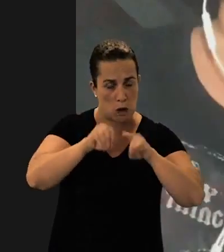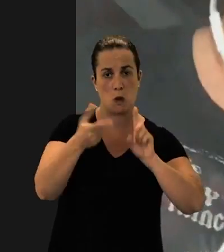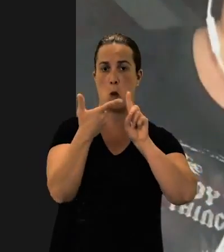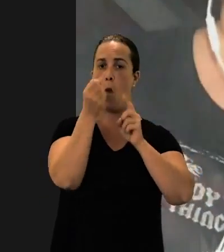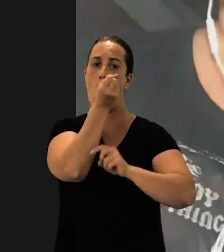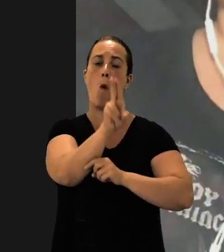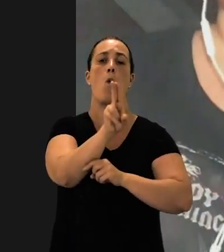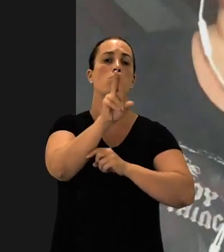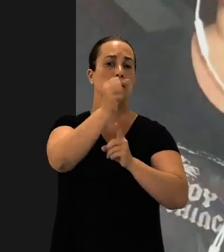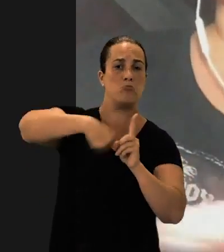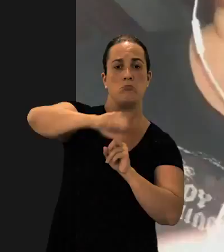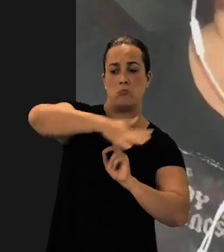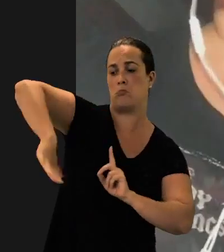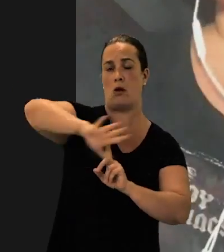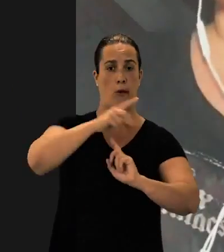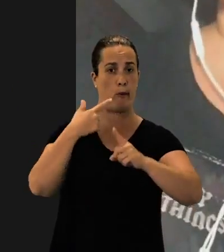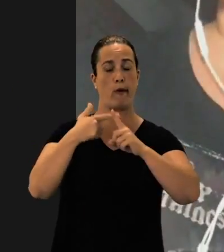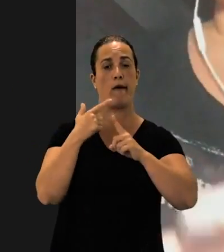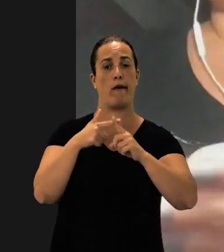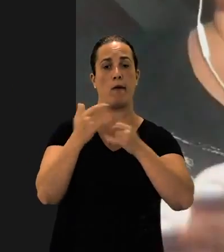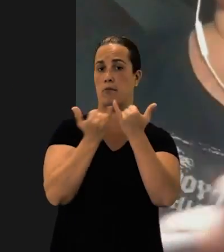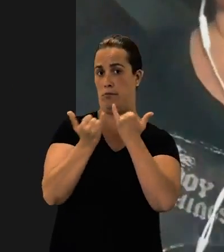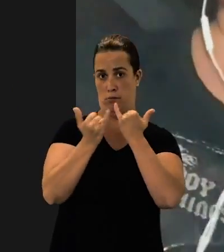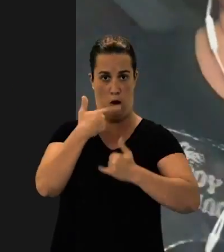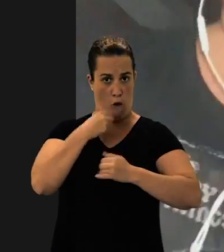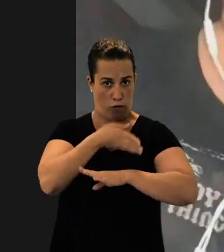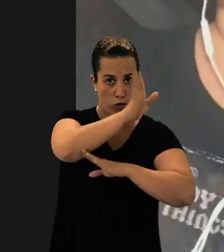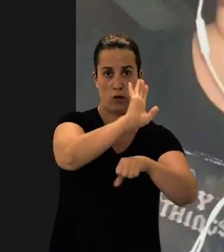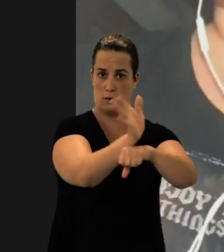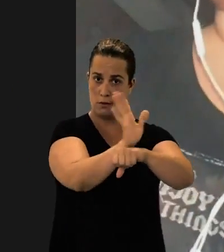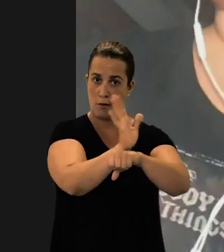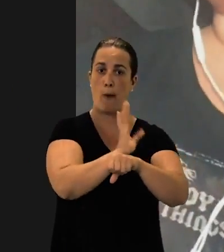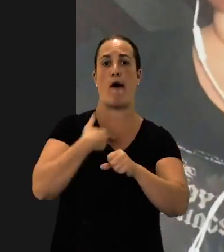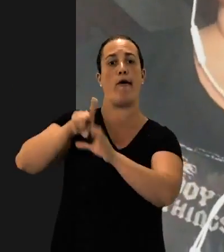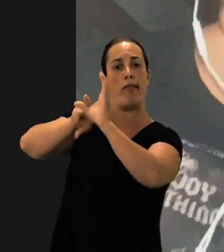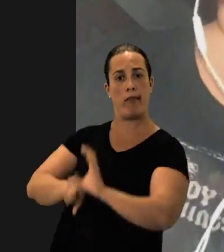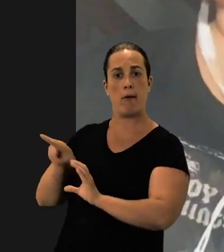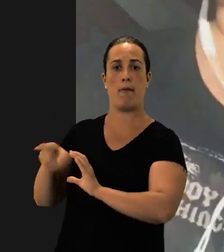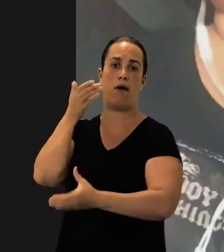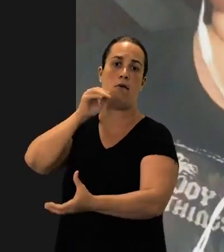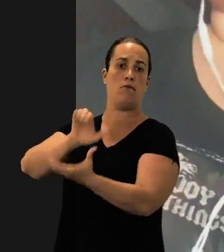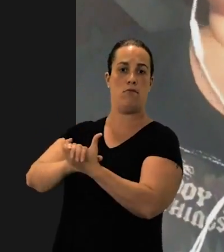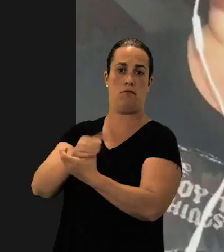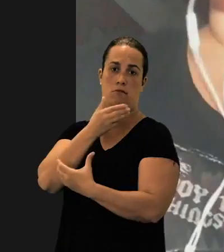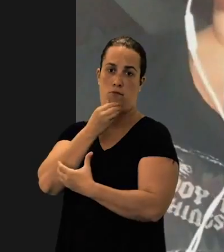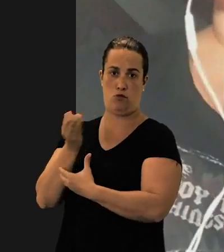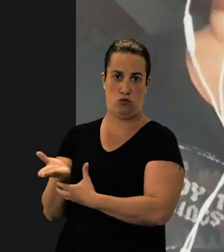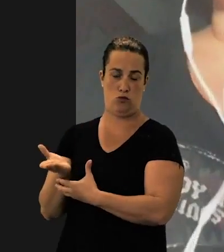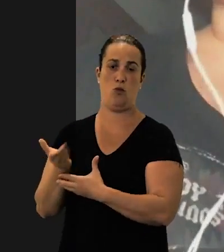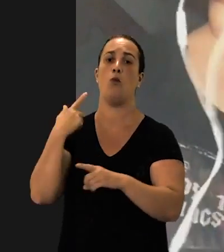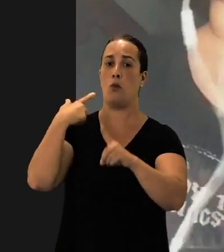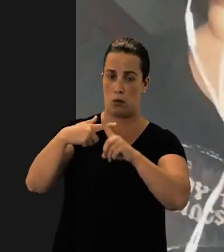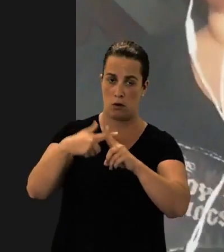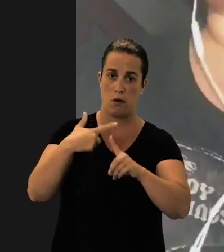Quando eu vou a um cinema, por exemplo, eu fico na dependência do meu esposo. Em português, o filme não é somente o que as pessoas falam, né?